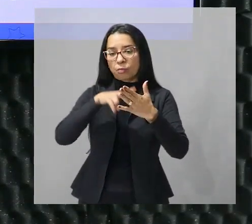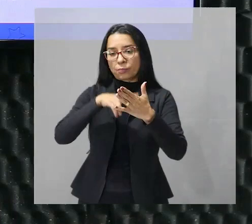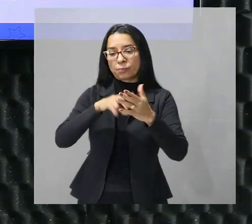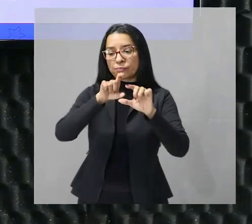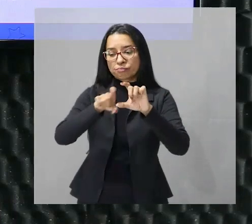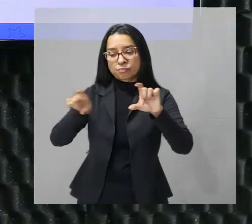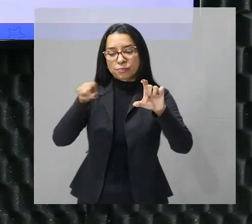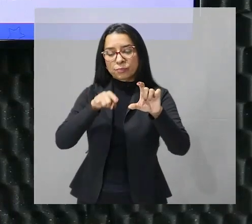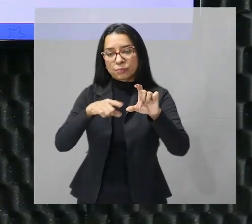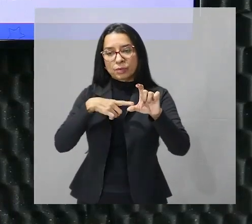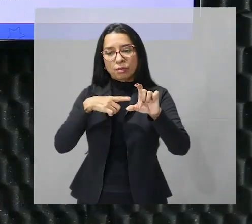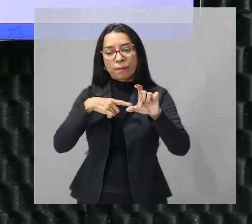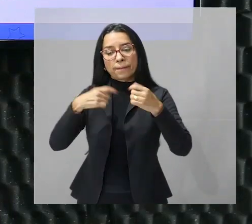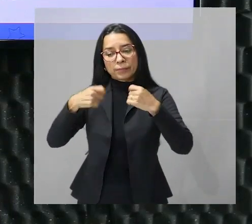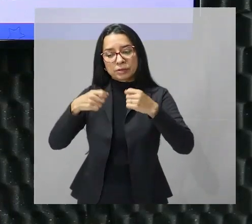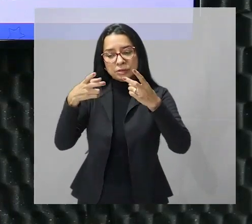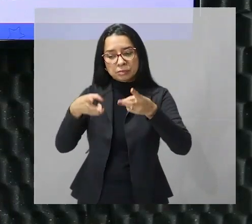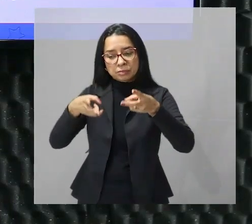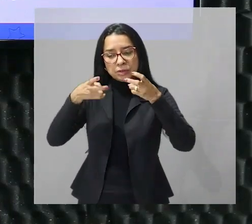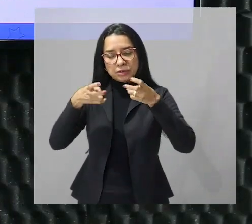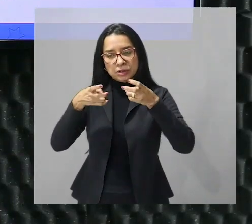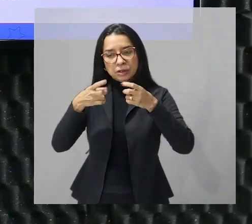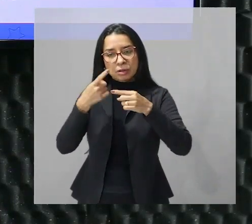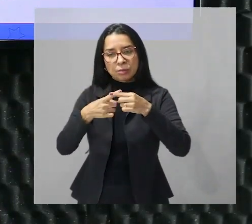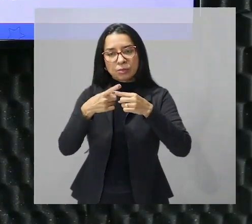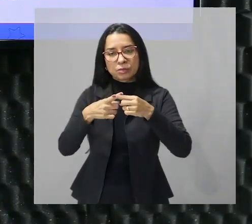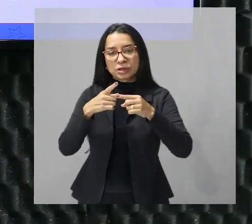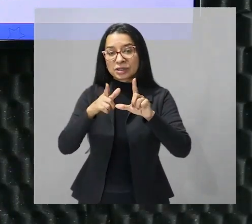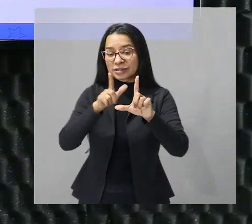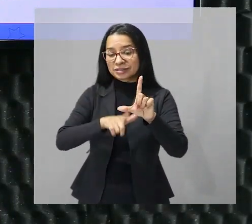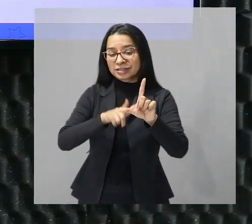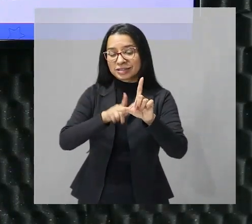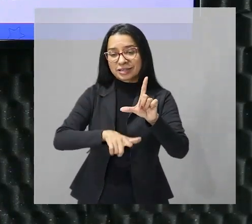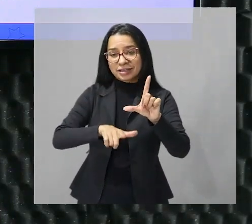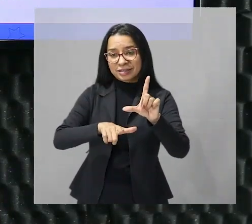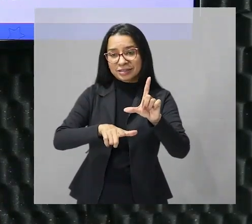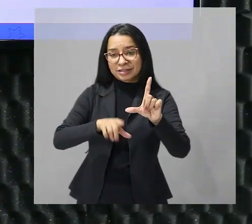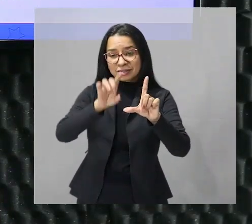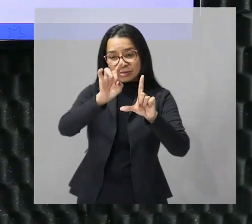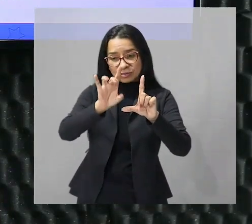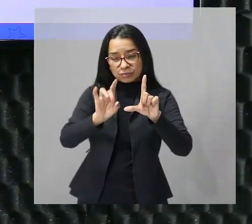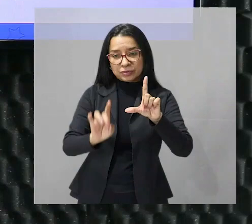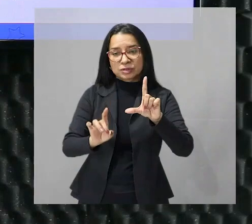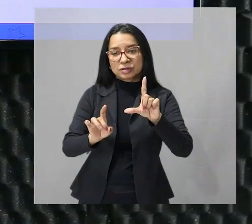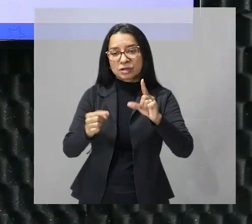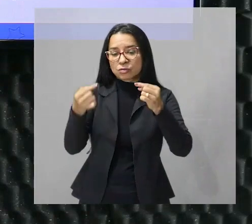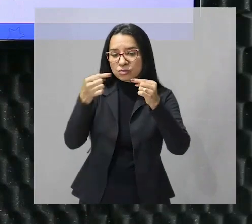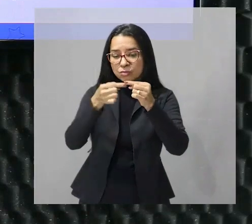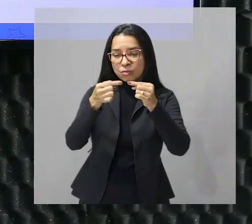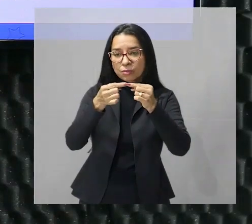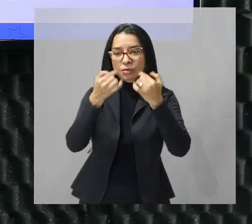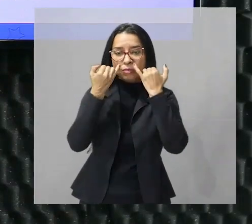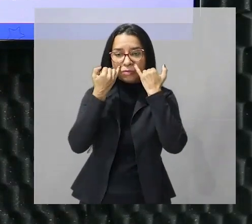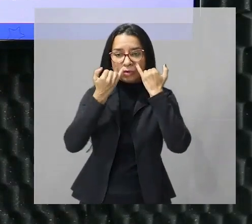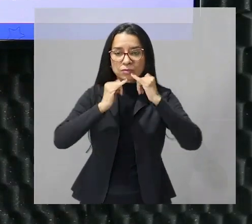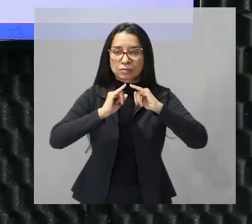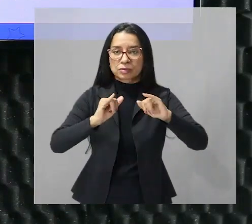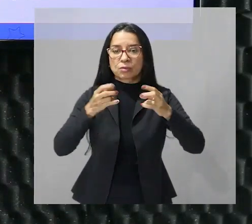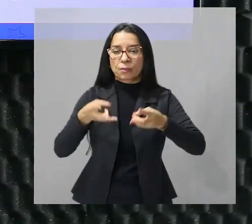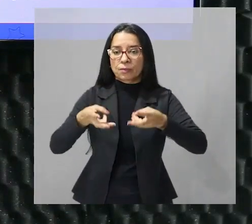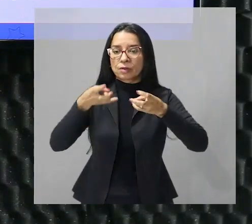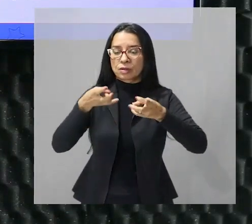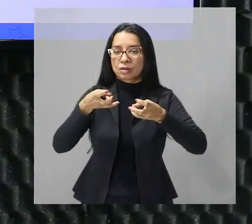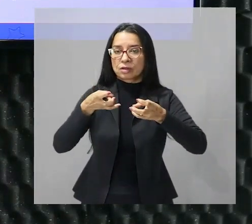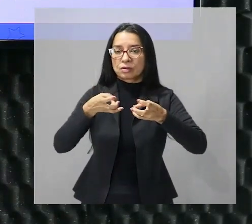nós temos que ficar atentos porque tem muita letrinha que corresponde à informação. Perceba que aqui nós estamos